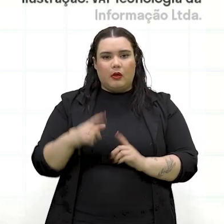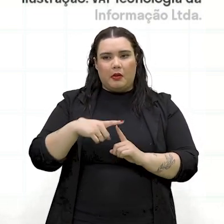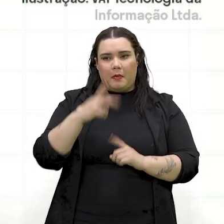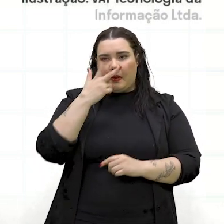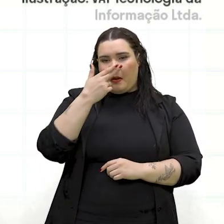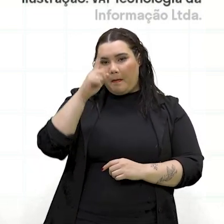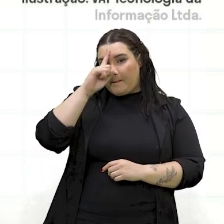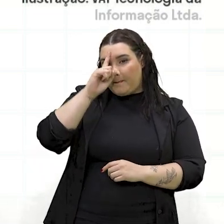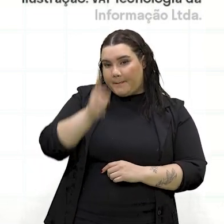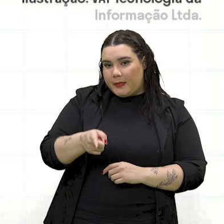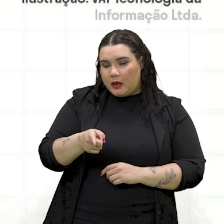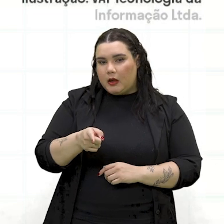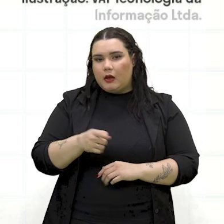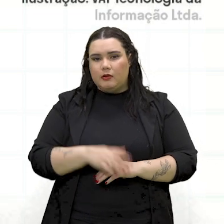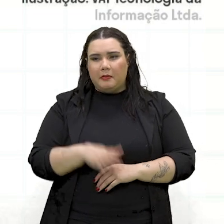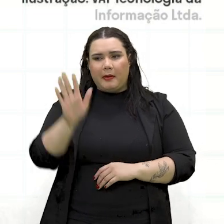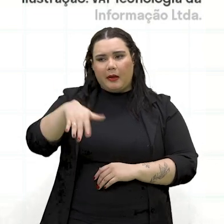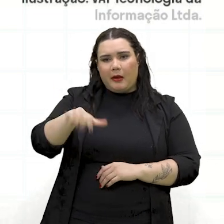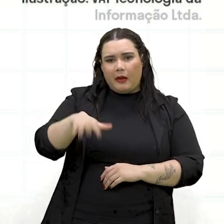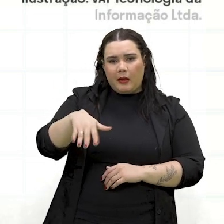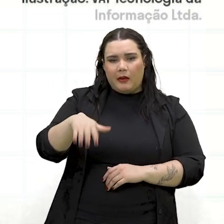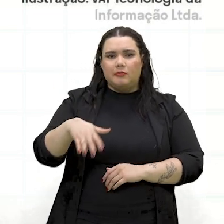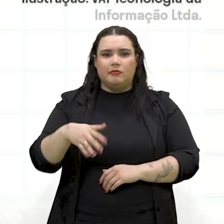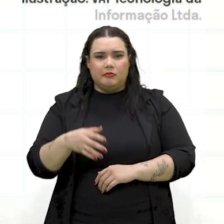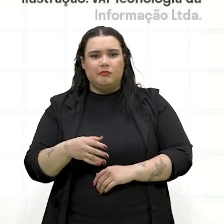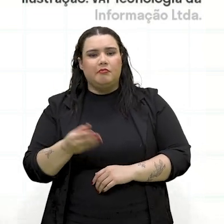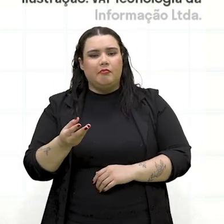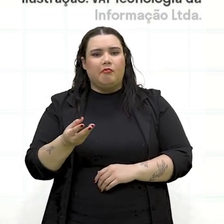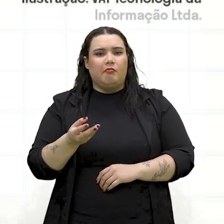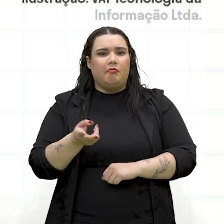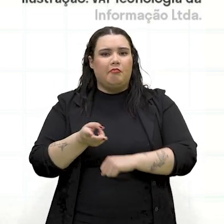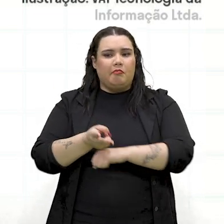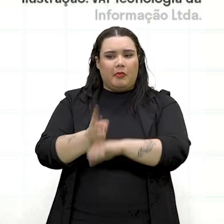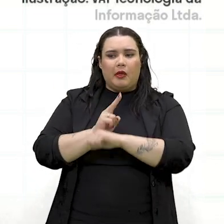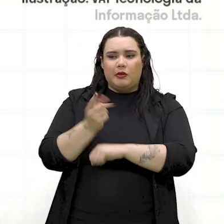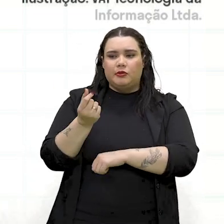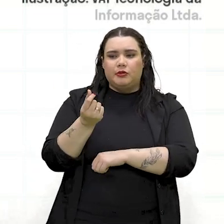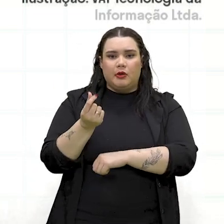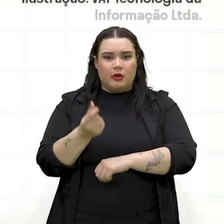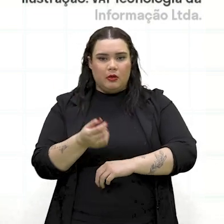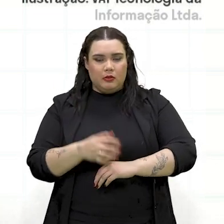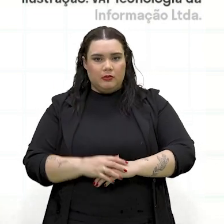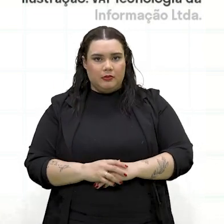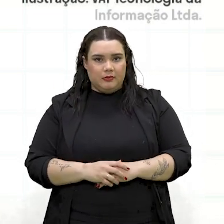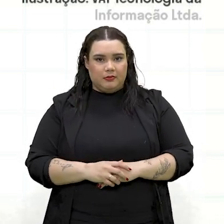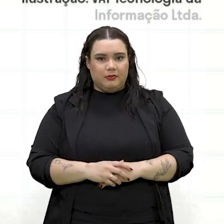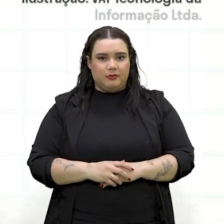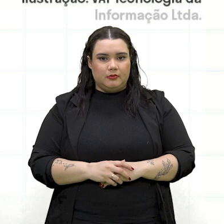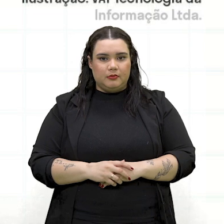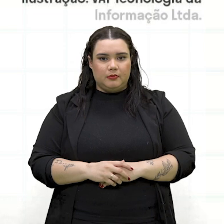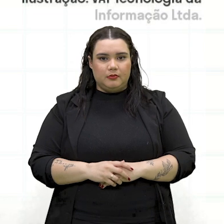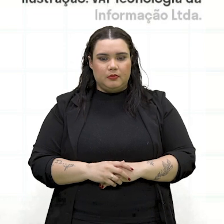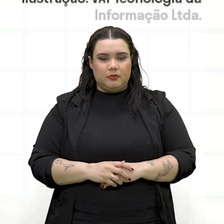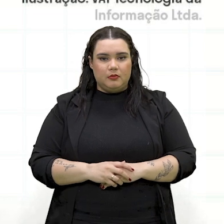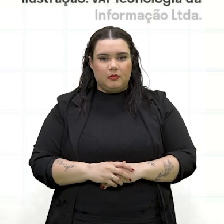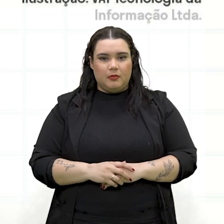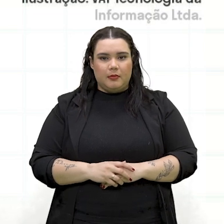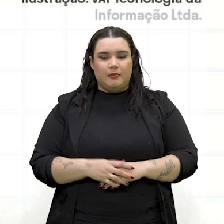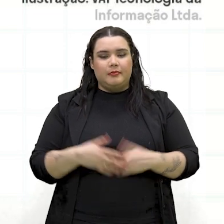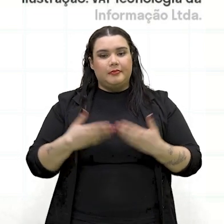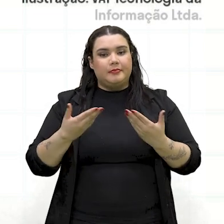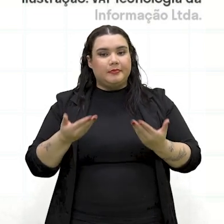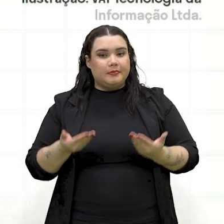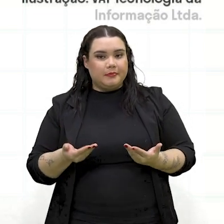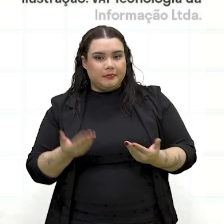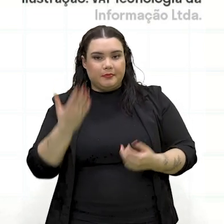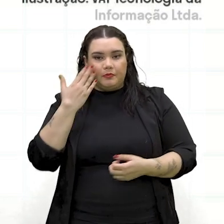uma ordem, né? Ei Solomon, me empresta, né? Me empresta dinheiro. Então, para um nativo assim que